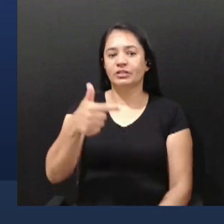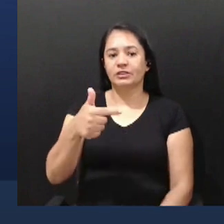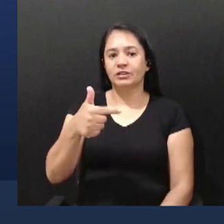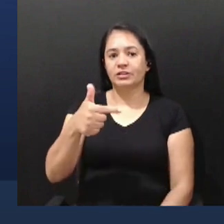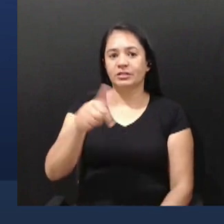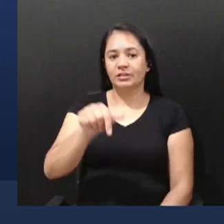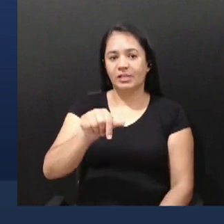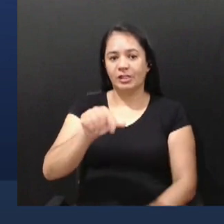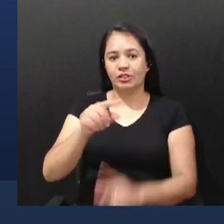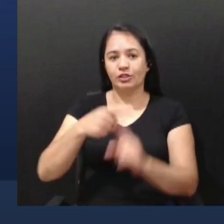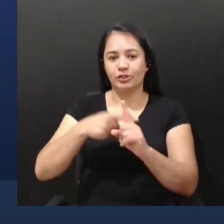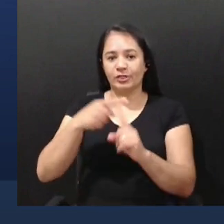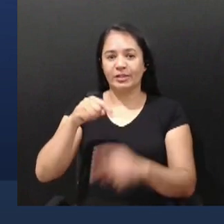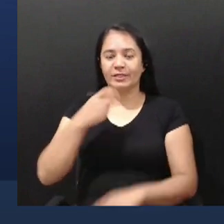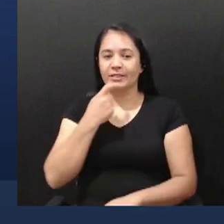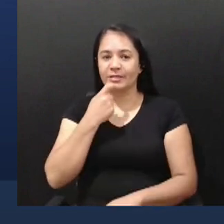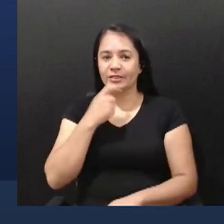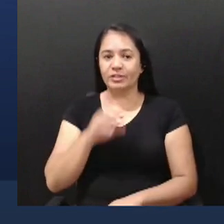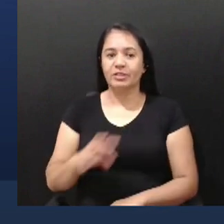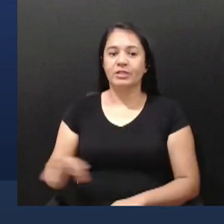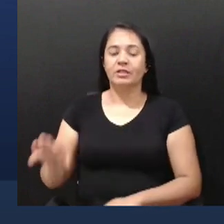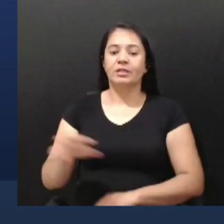para a cidade de Campinas.